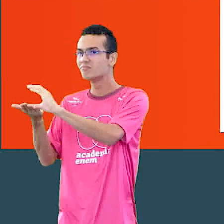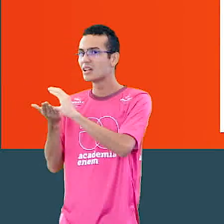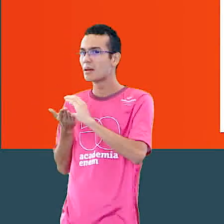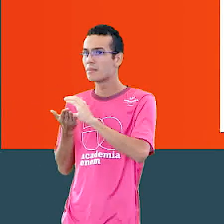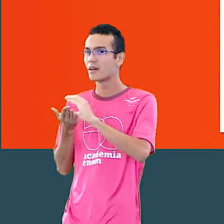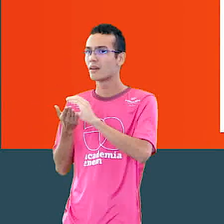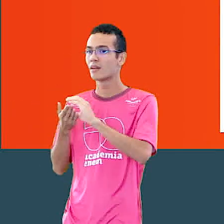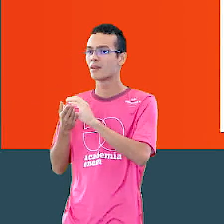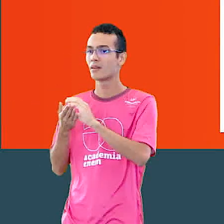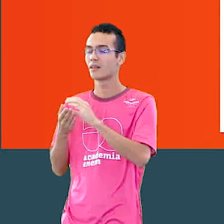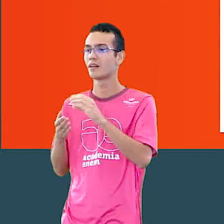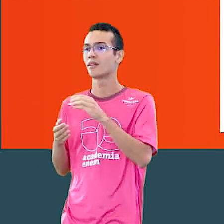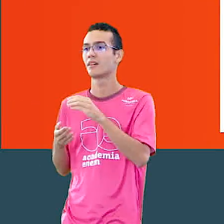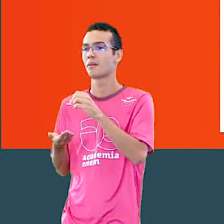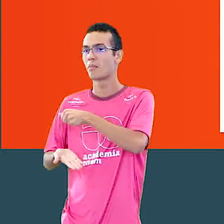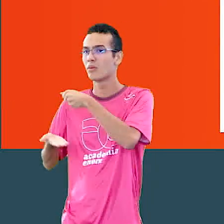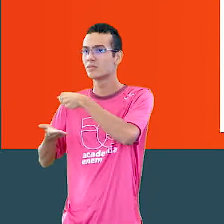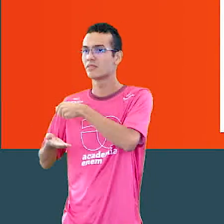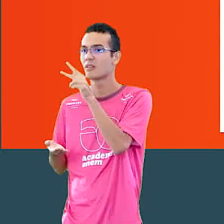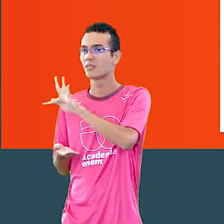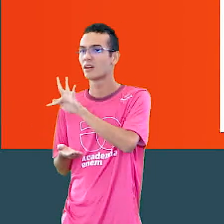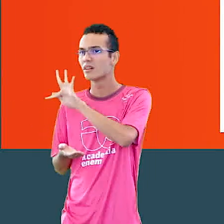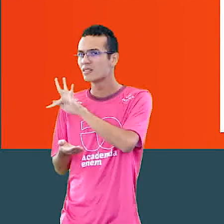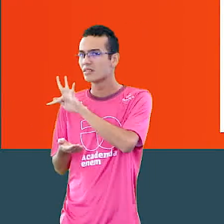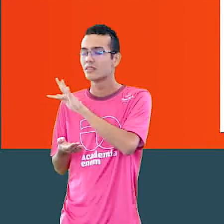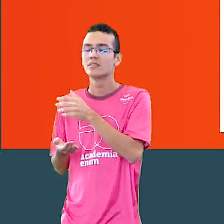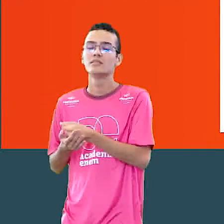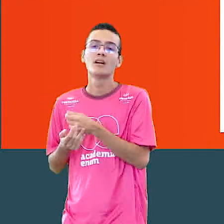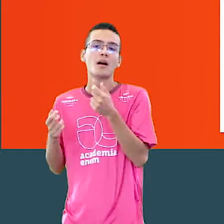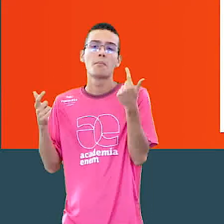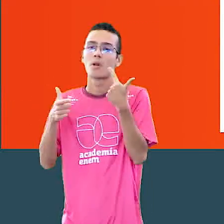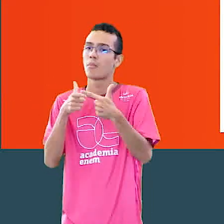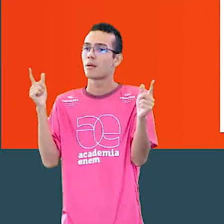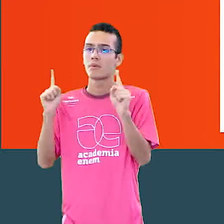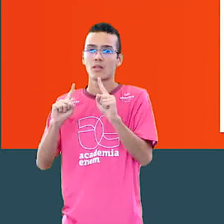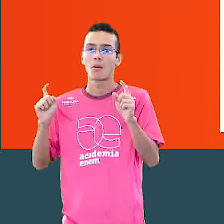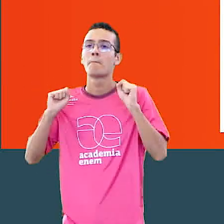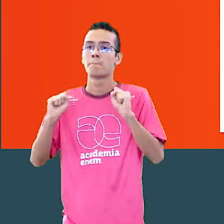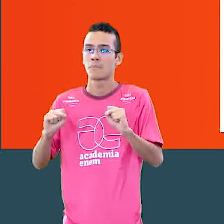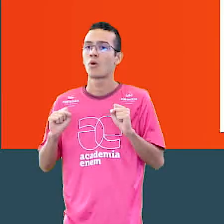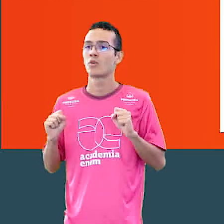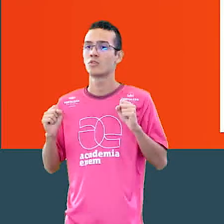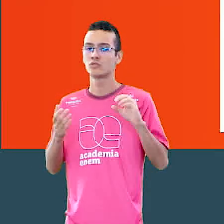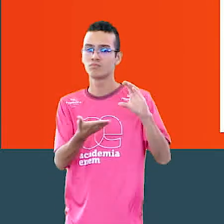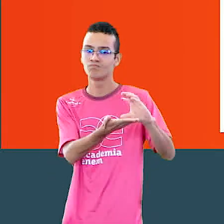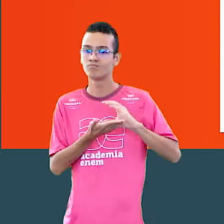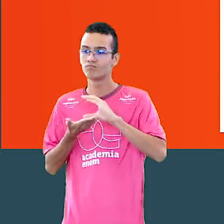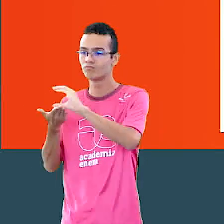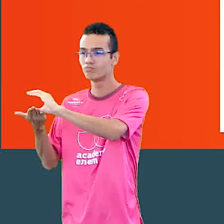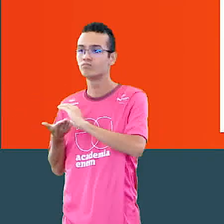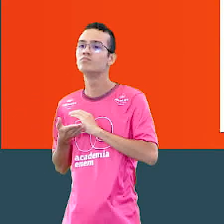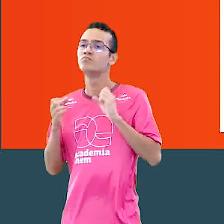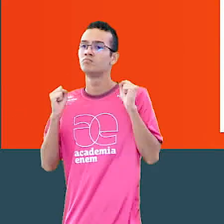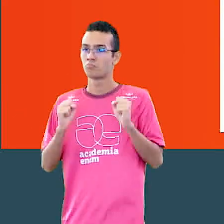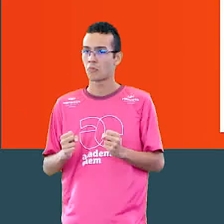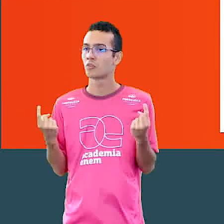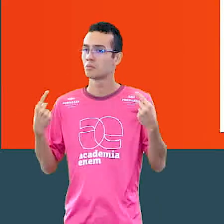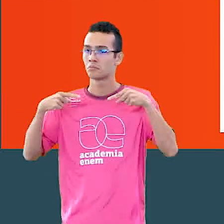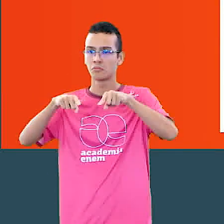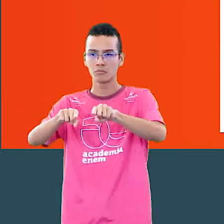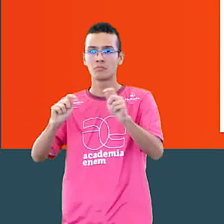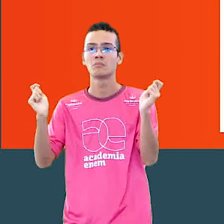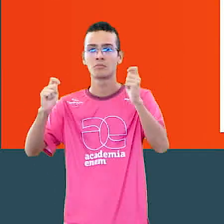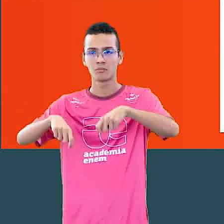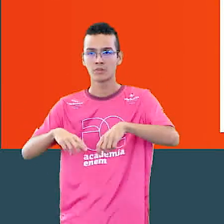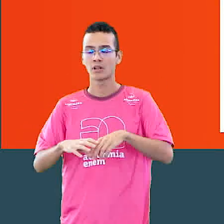meia aí é para quem vai ingressar na faculdade em qualquer licenciatura, independente de